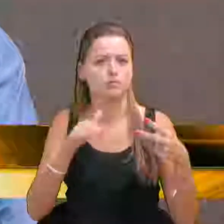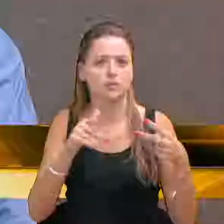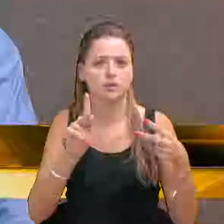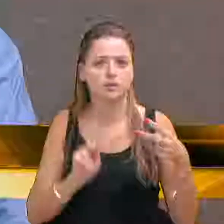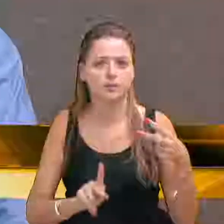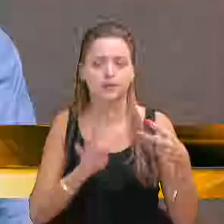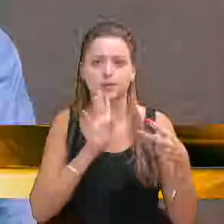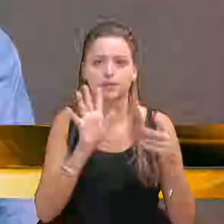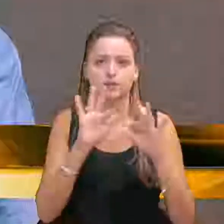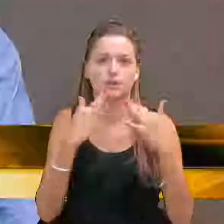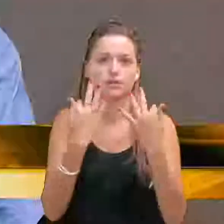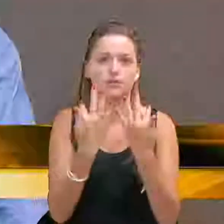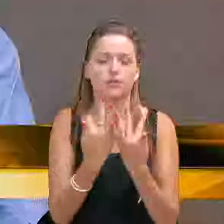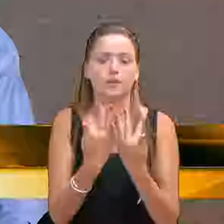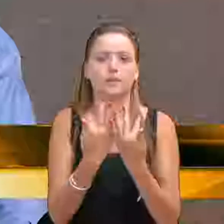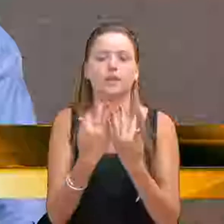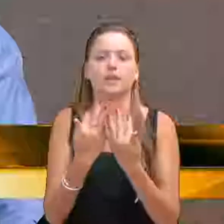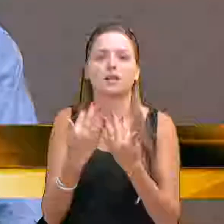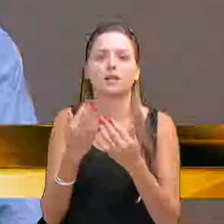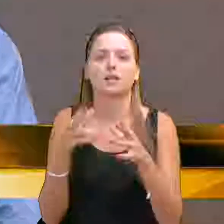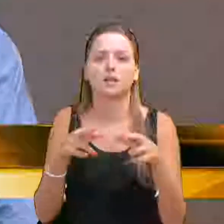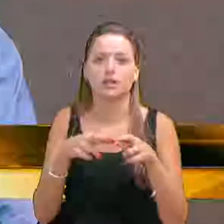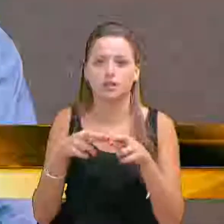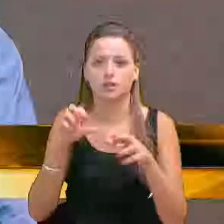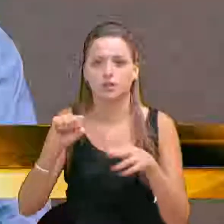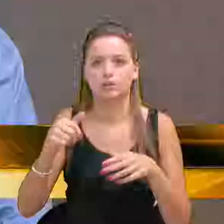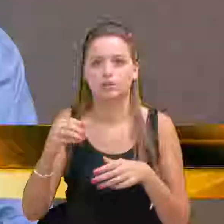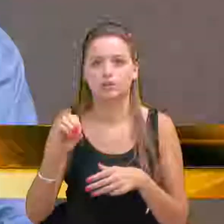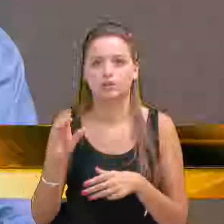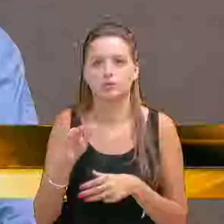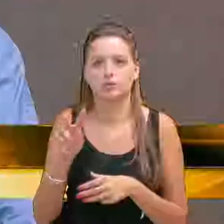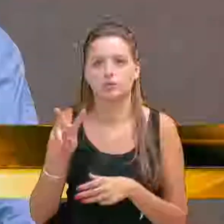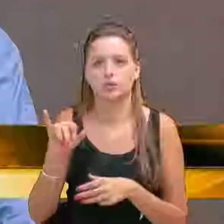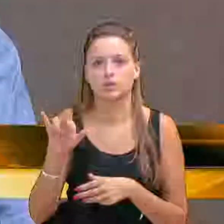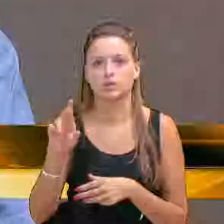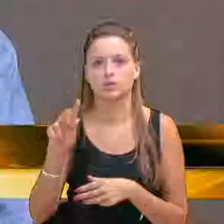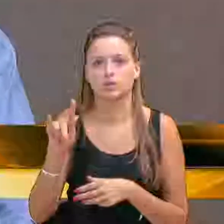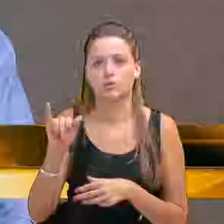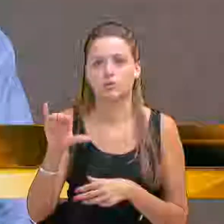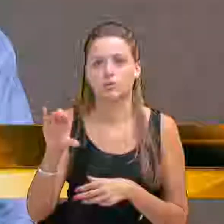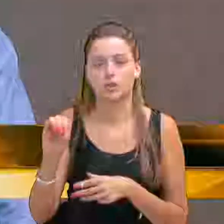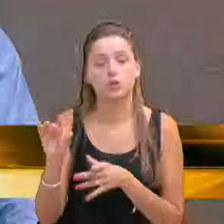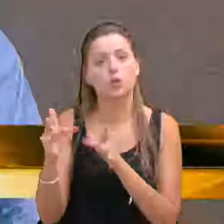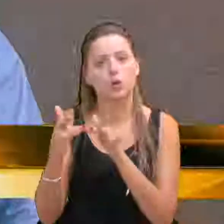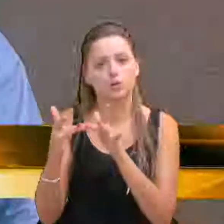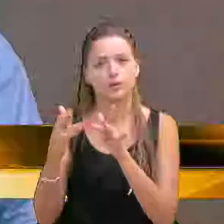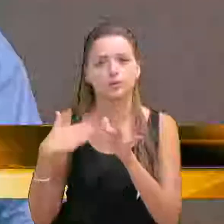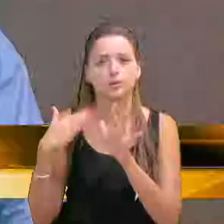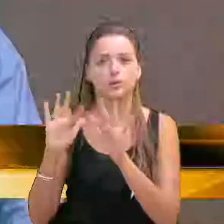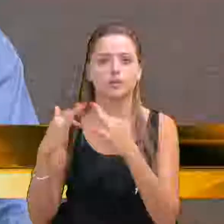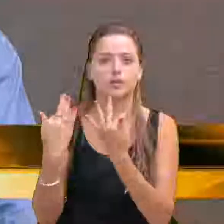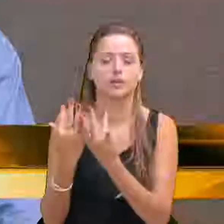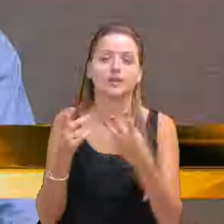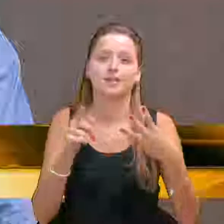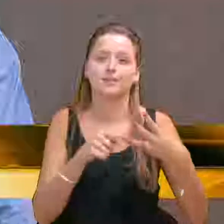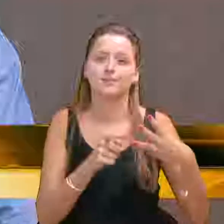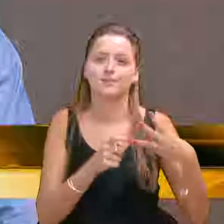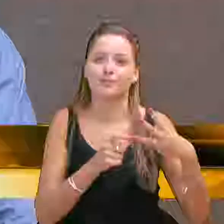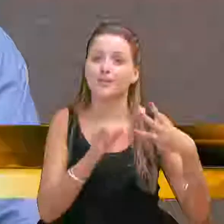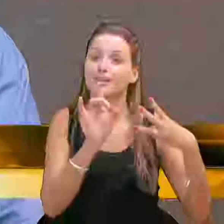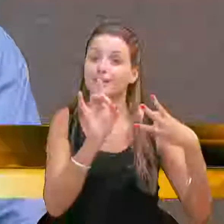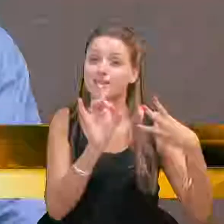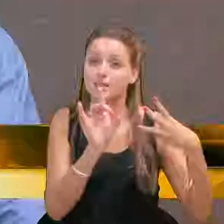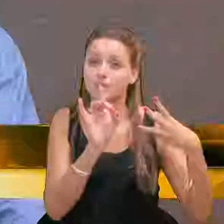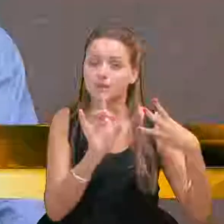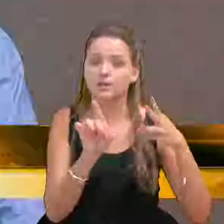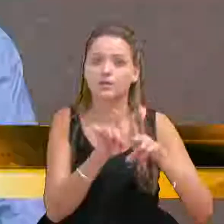família Fórmula, ali de São Virgílio, pessoas muito ligadas à nossa família, mas especialmente também